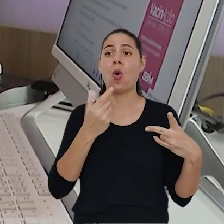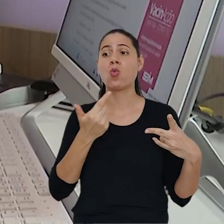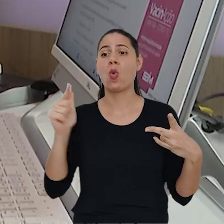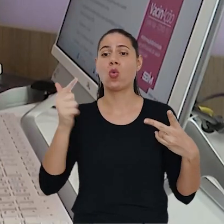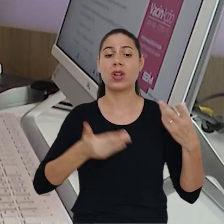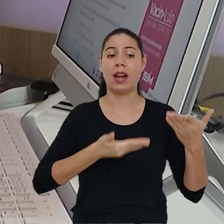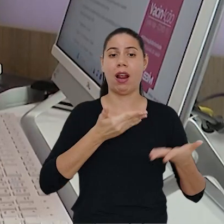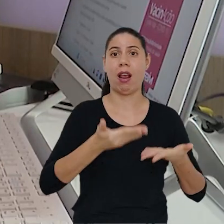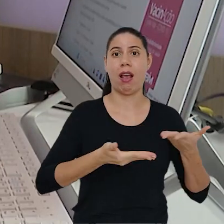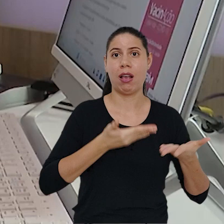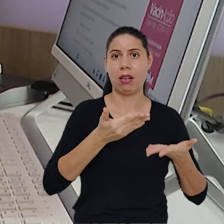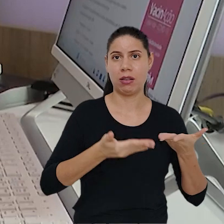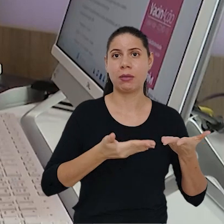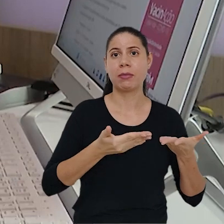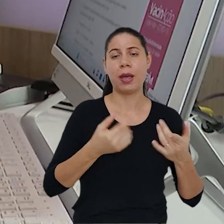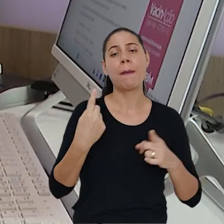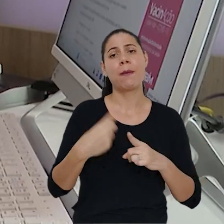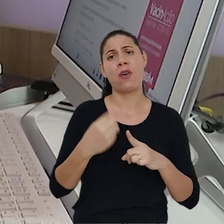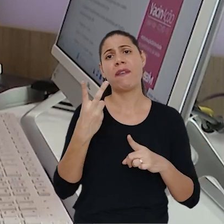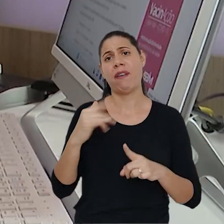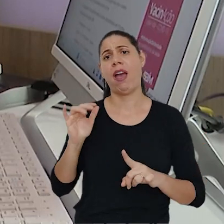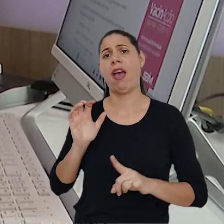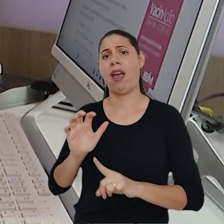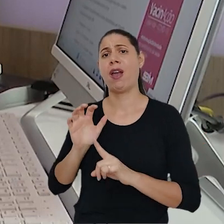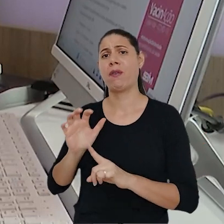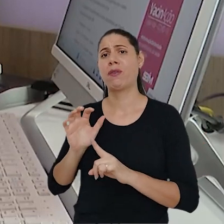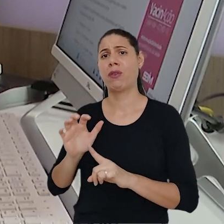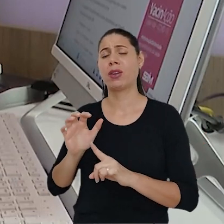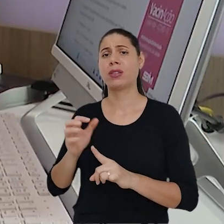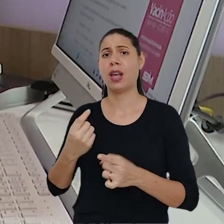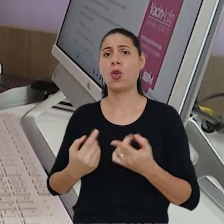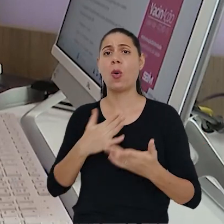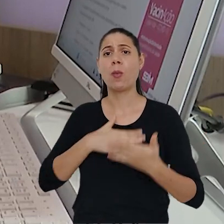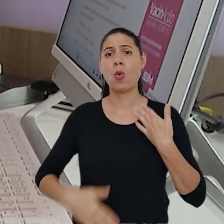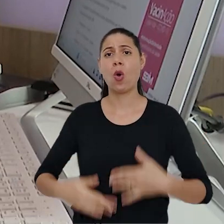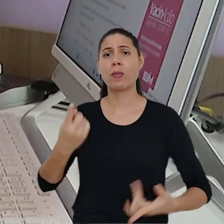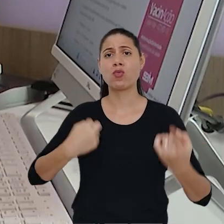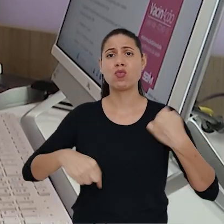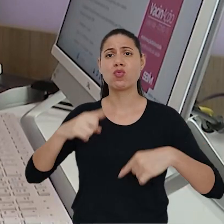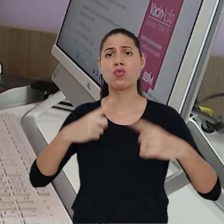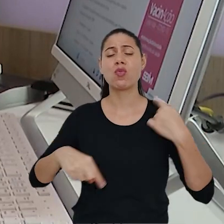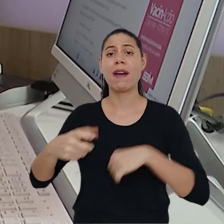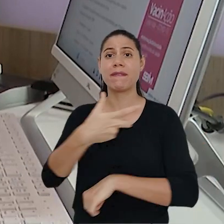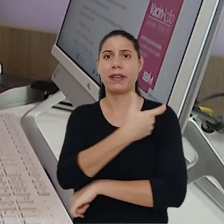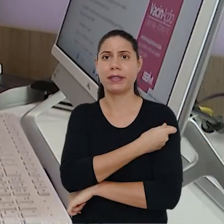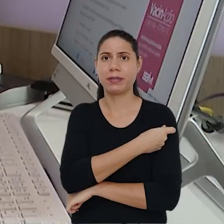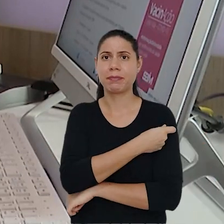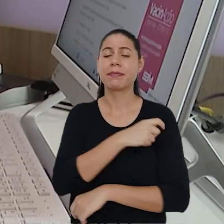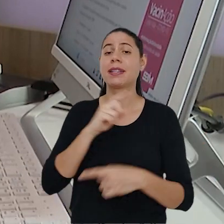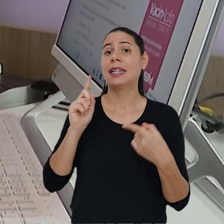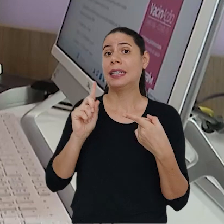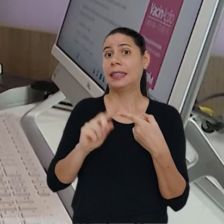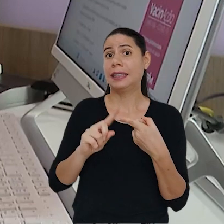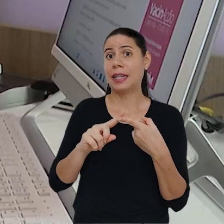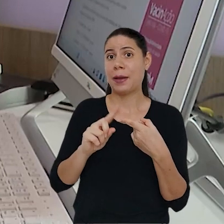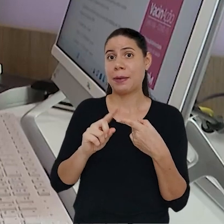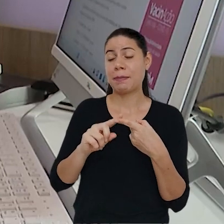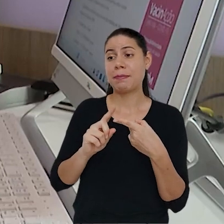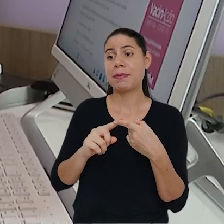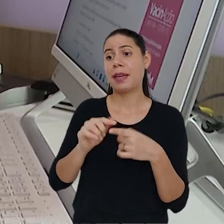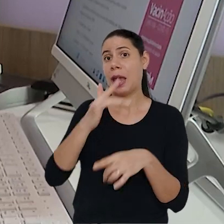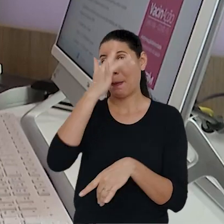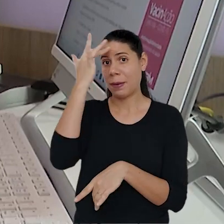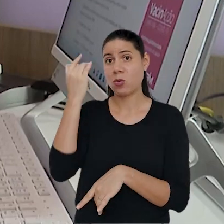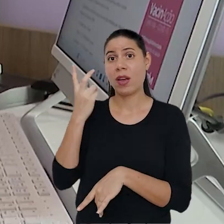algum tratamento naquele momento, porque tudo isso influencia como que o corpo vai reagir com a vacina. E o cuidado mais